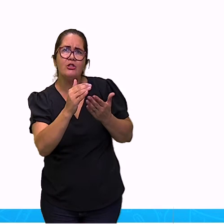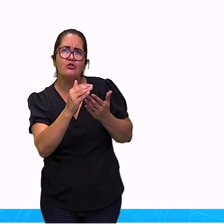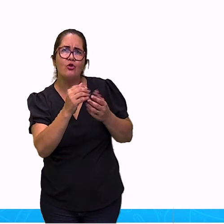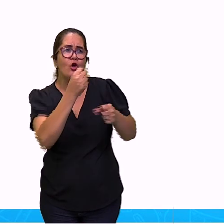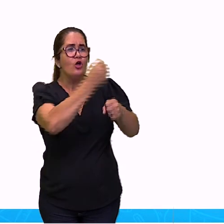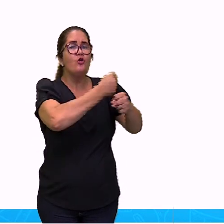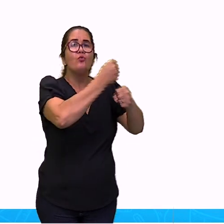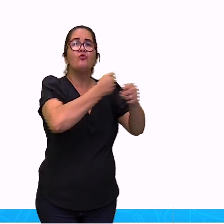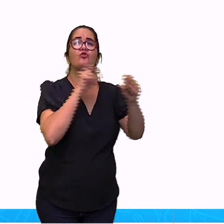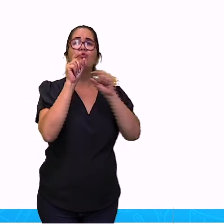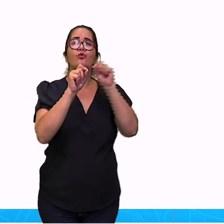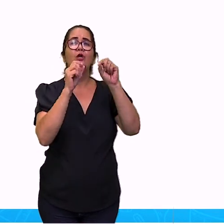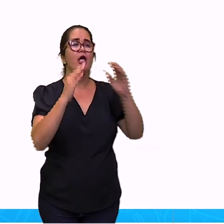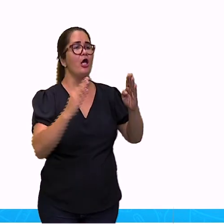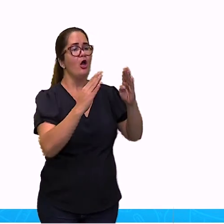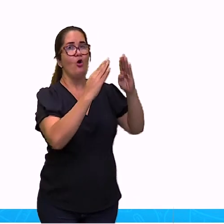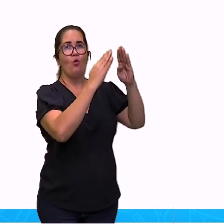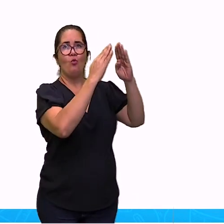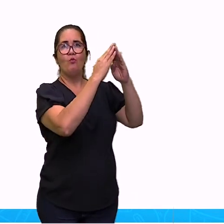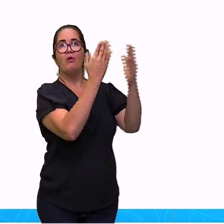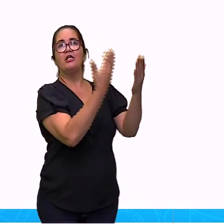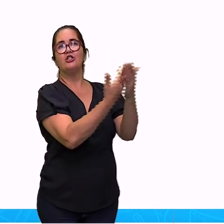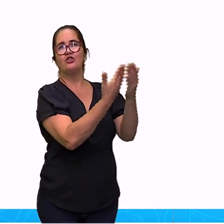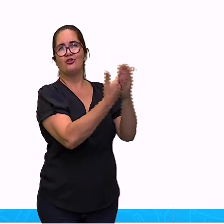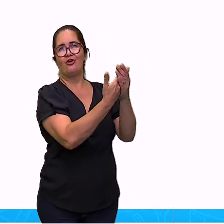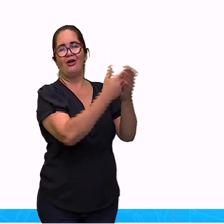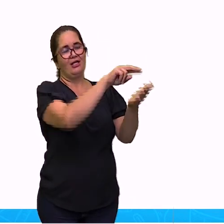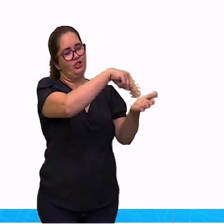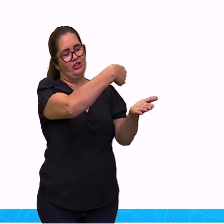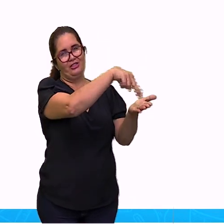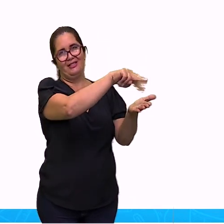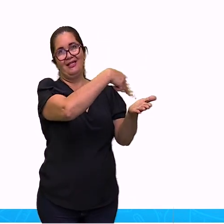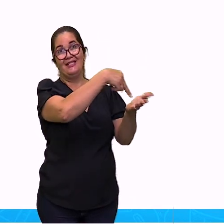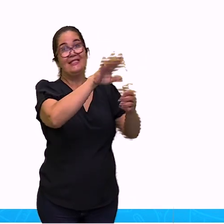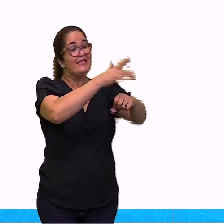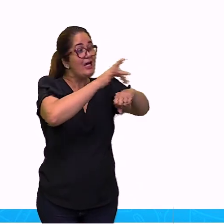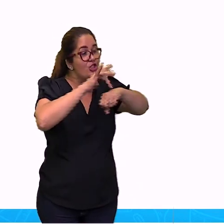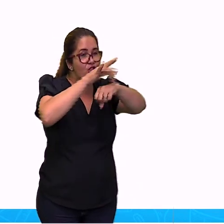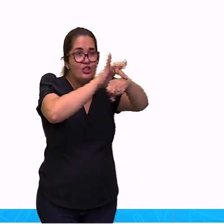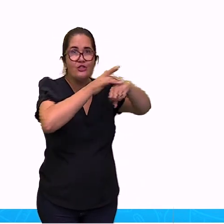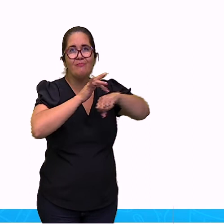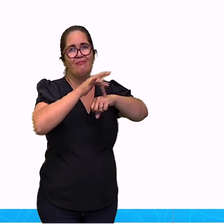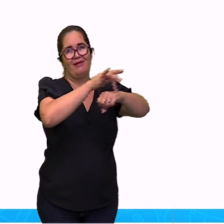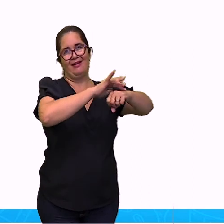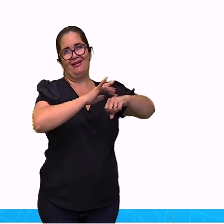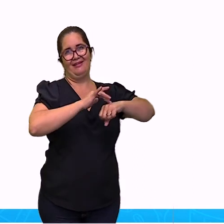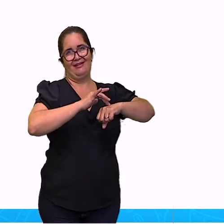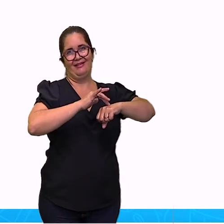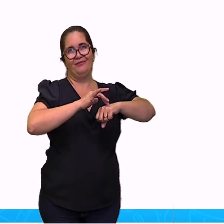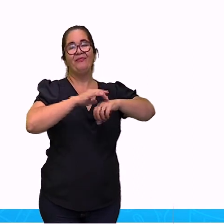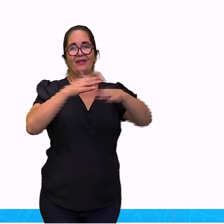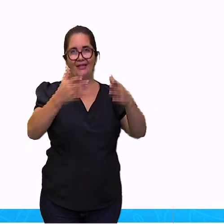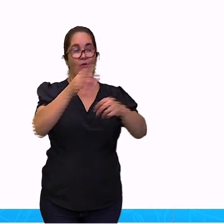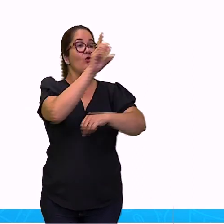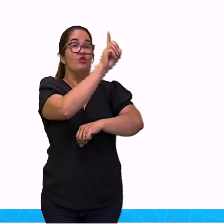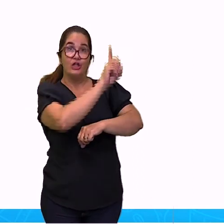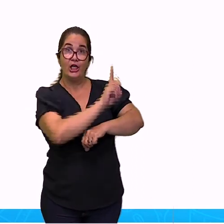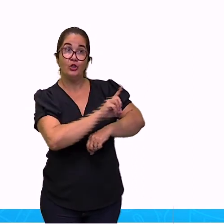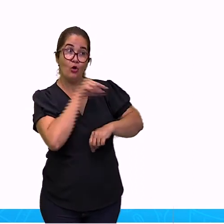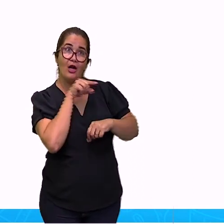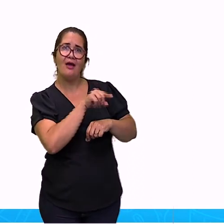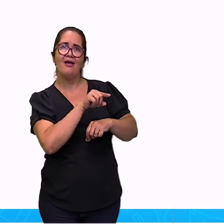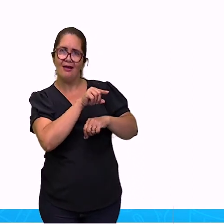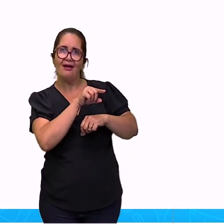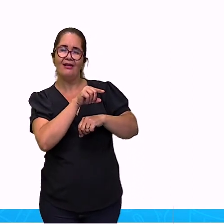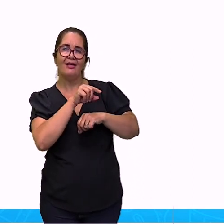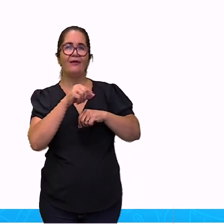em 1930, ela criou a primeira escola de balé clássico sob sua direção no Teatro Municipal